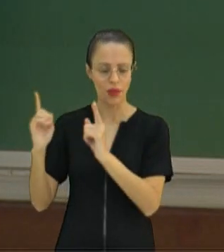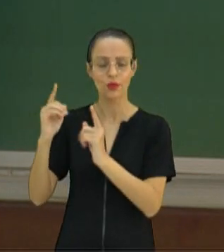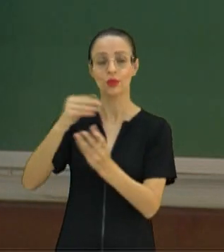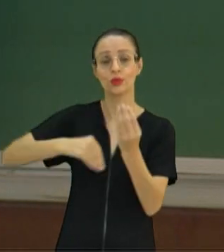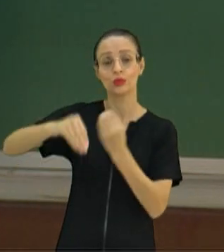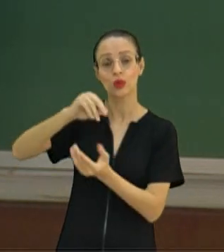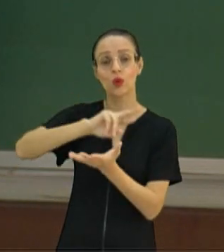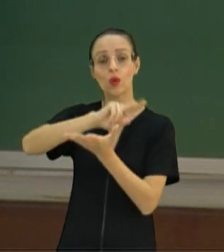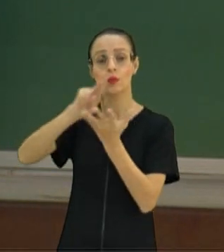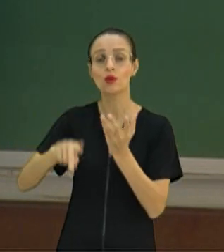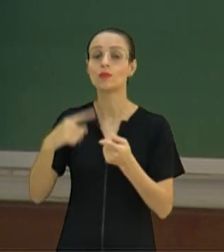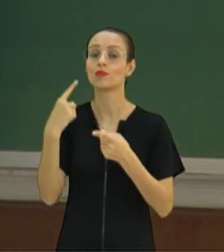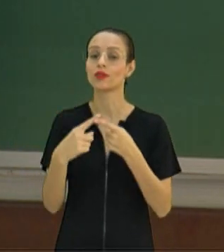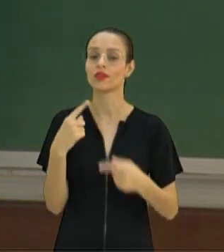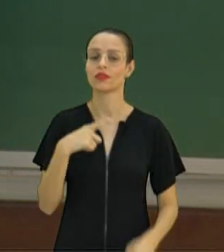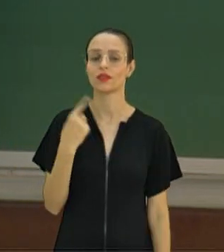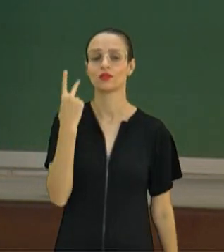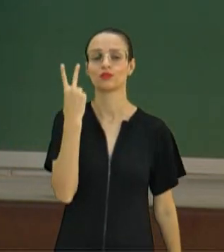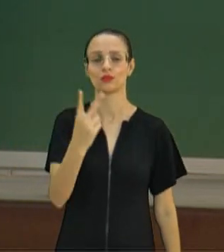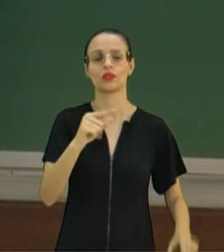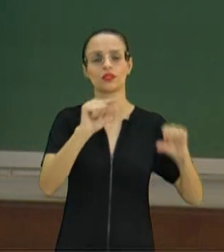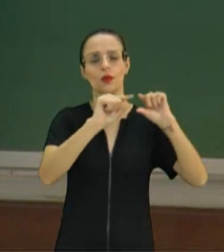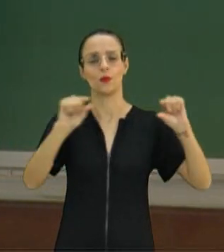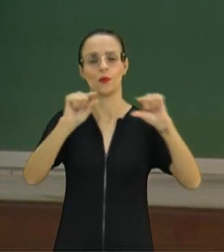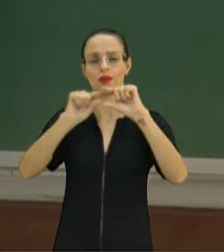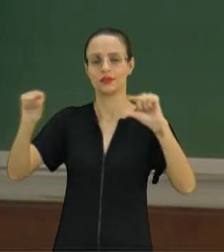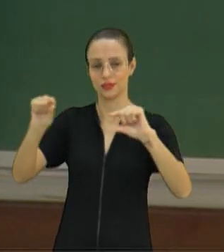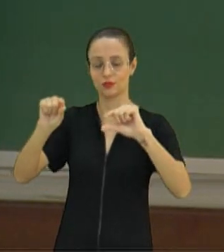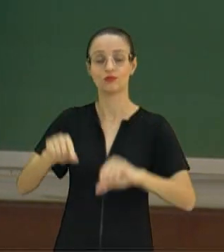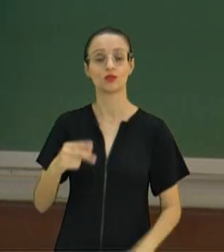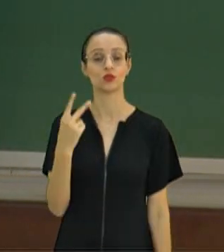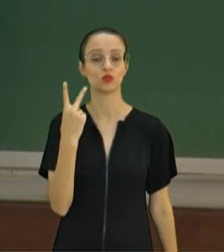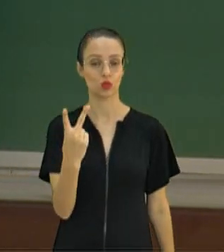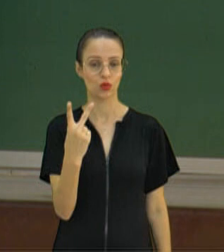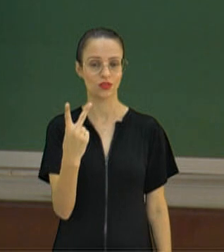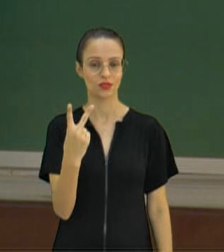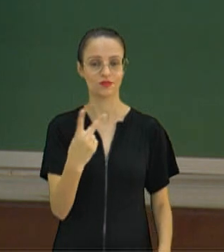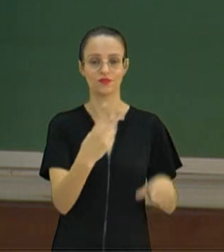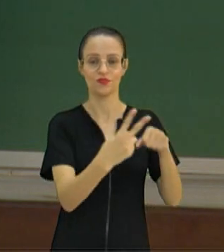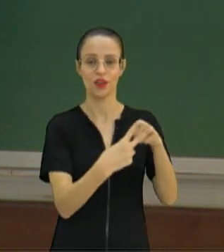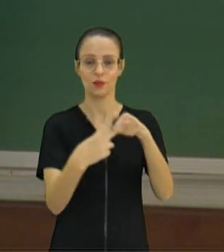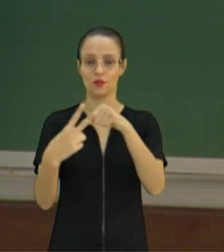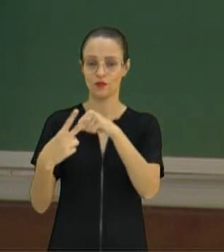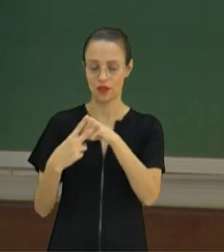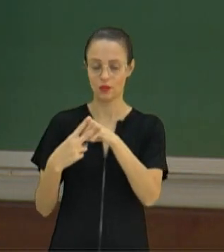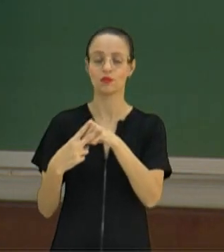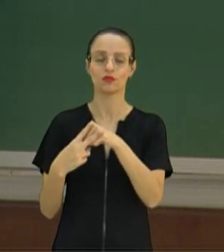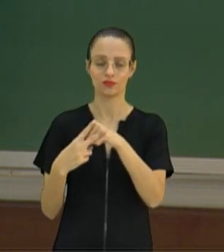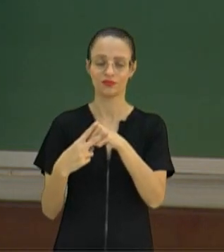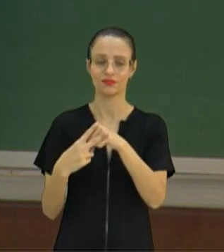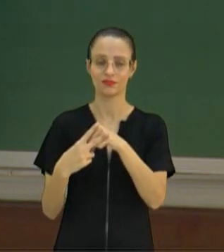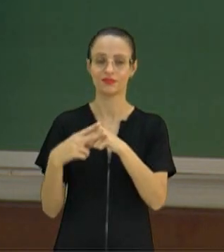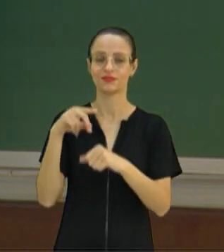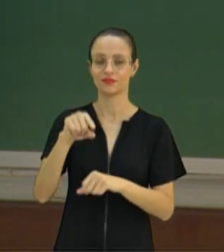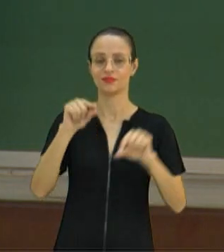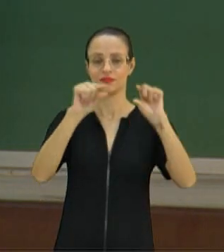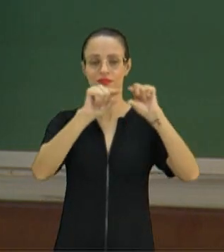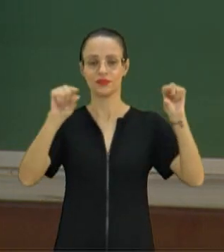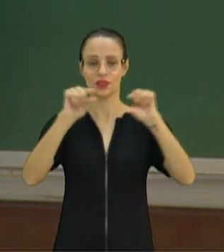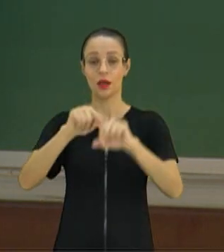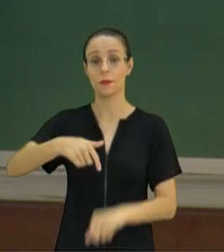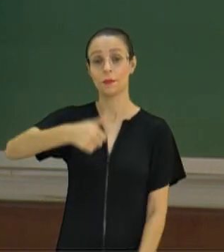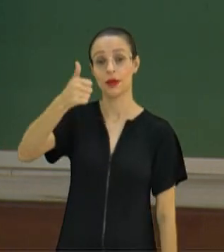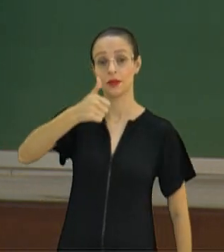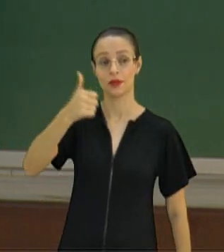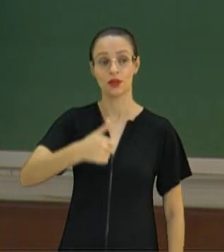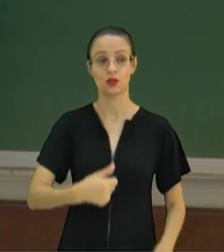há duas orações. Isso mesmo, há duas formas verbais que formam essas orações. A primeira